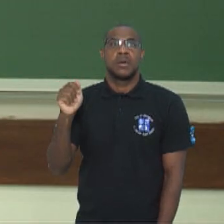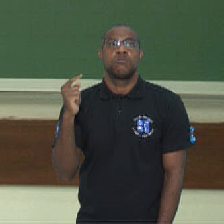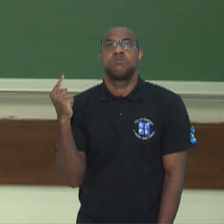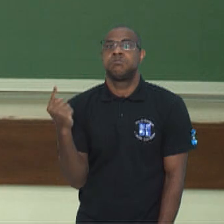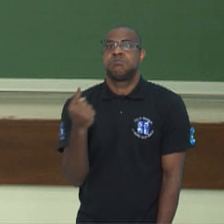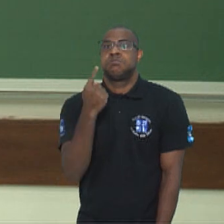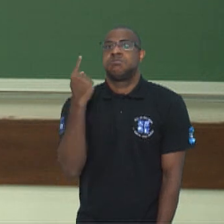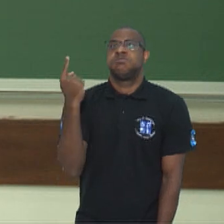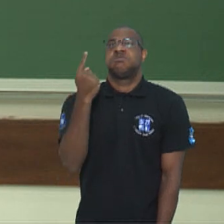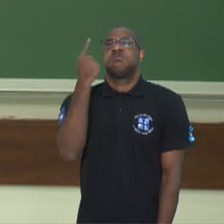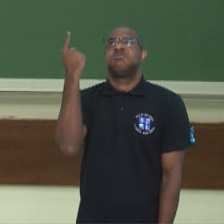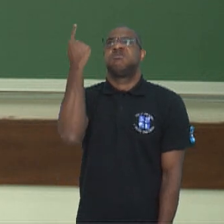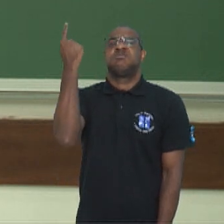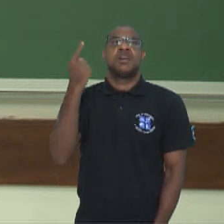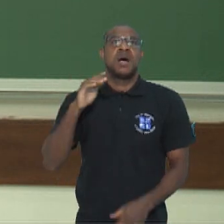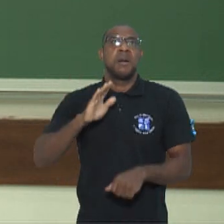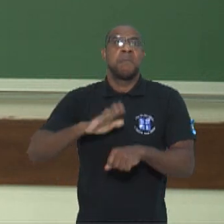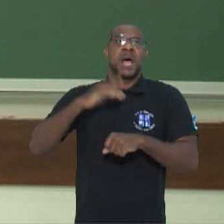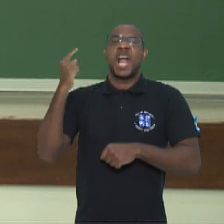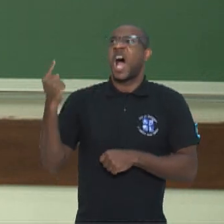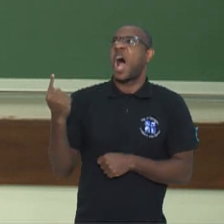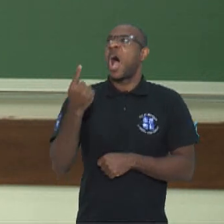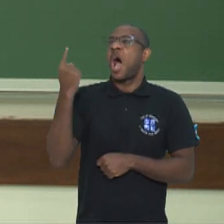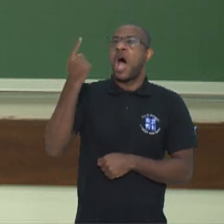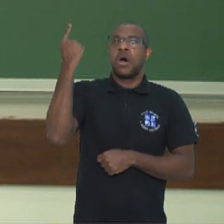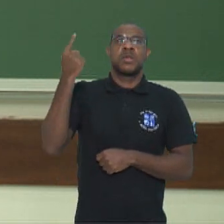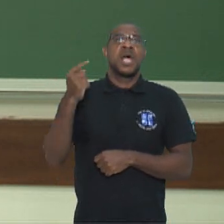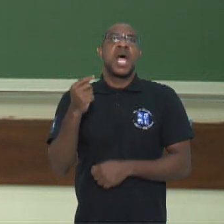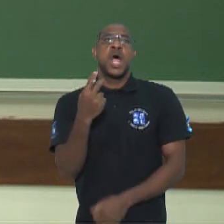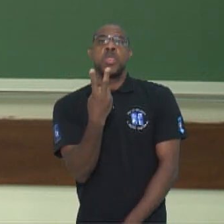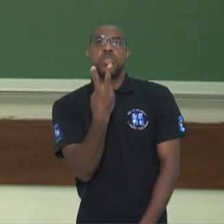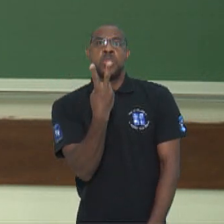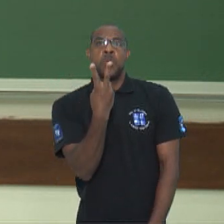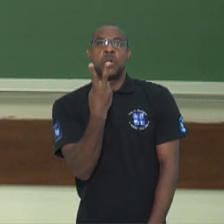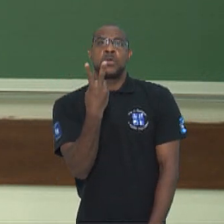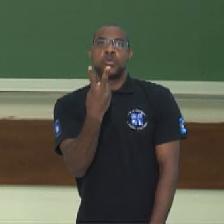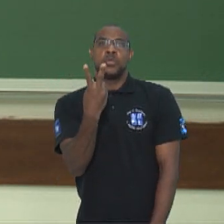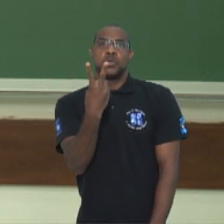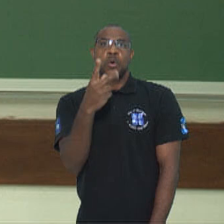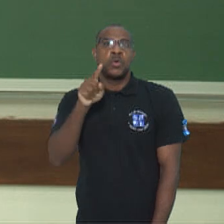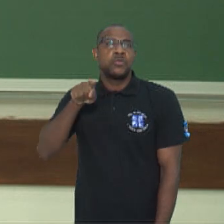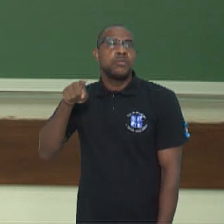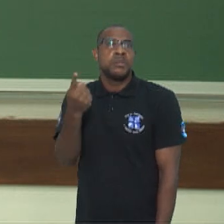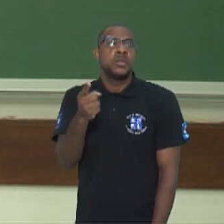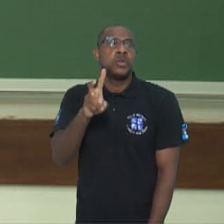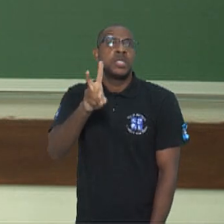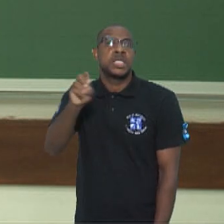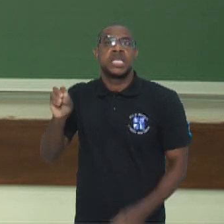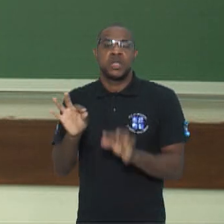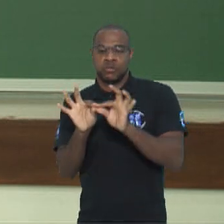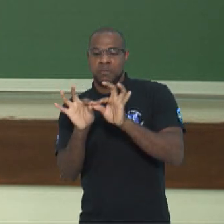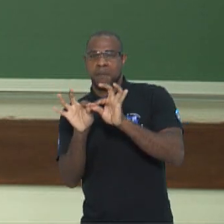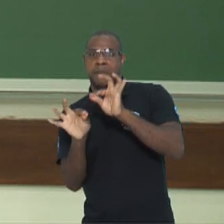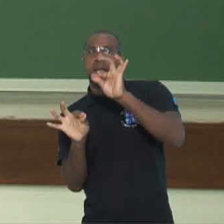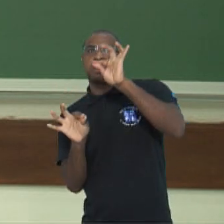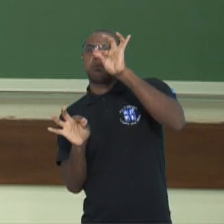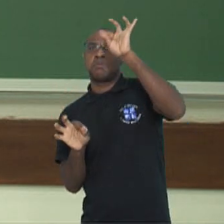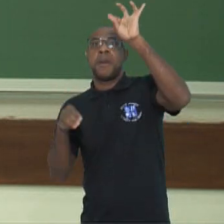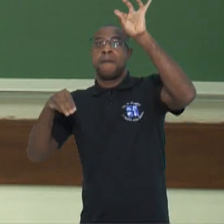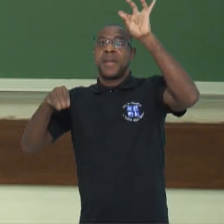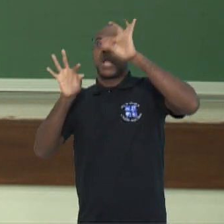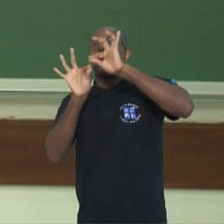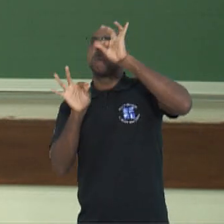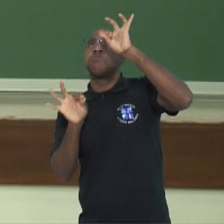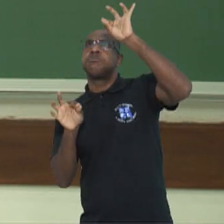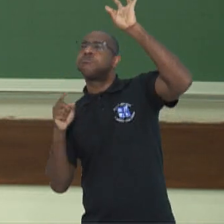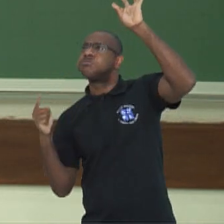de 2.500 metros. Existem várias teorias de qual seria a altitude mínima para ser considerada montanha de alta